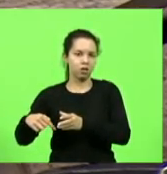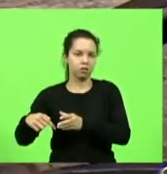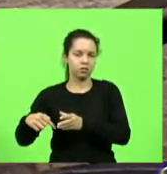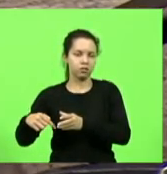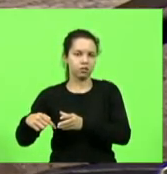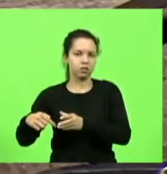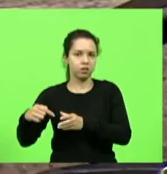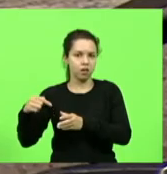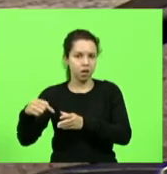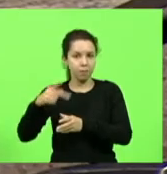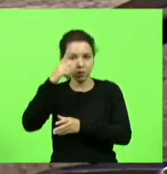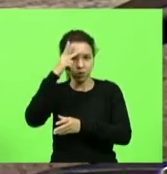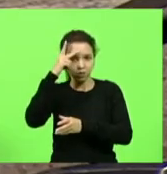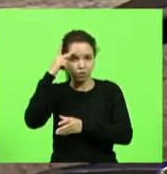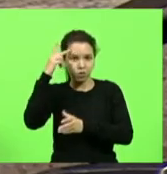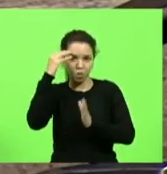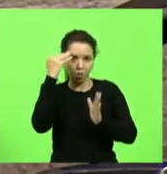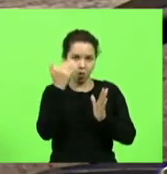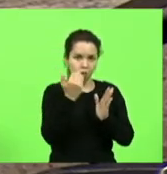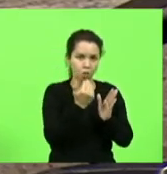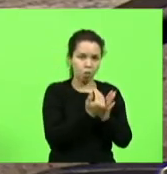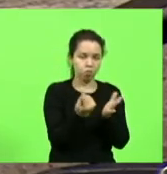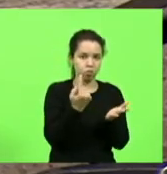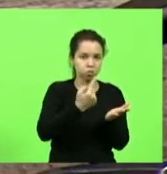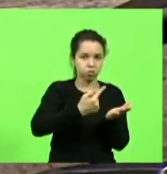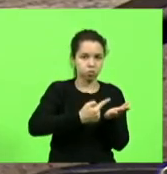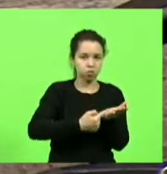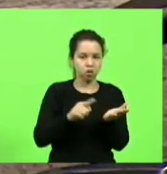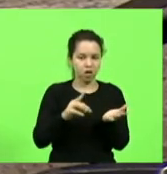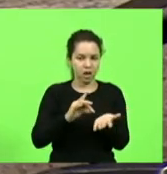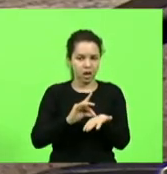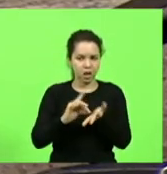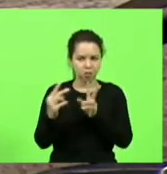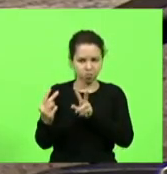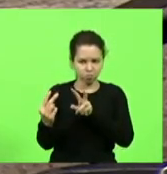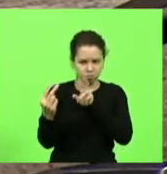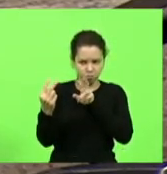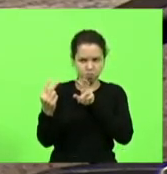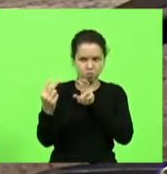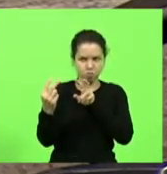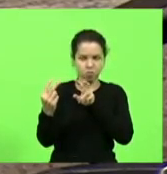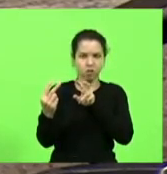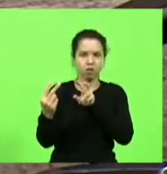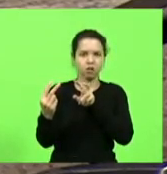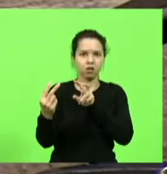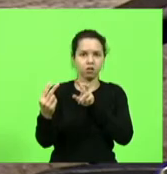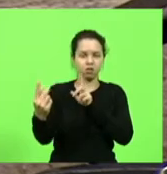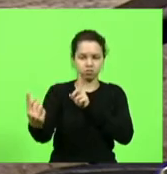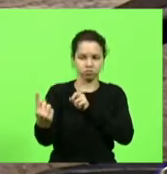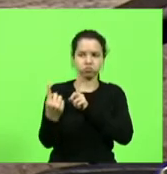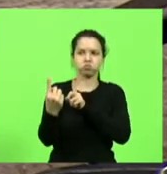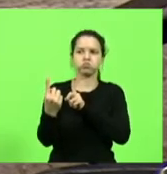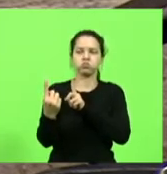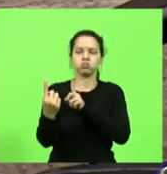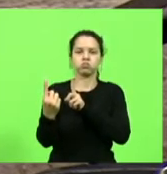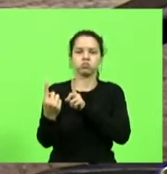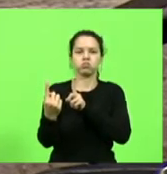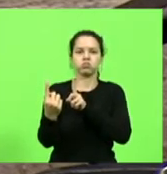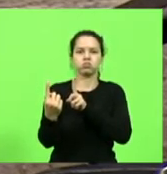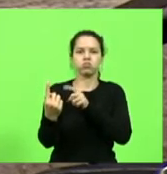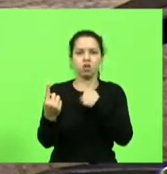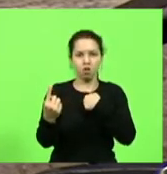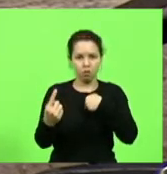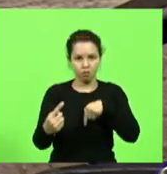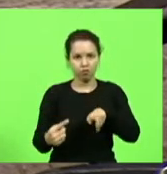de quem cumpre a missão e olha dentro do olho do inimigo quando ele vai fazer aquilo que ele veio para fazer. Eu vim para cá para isso.